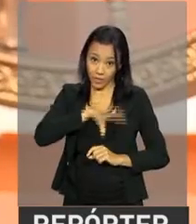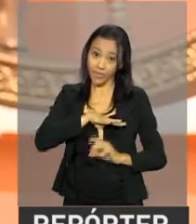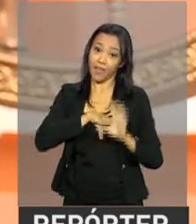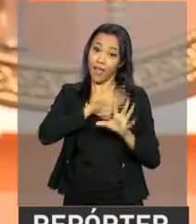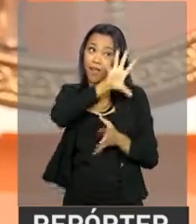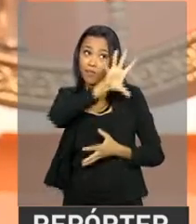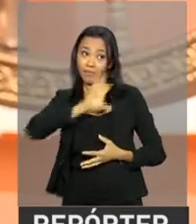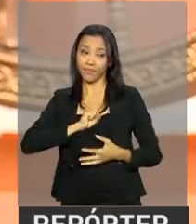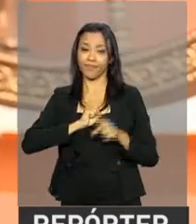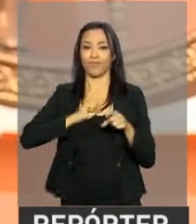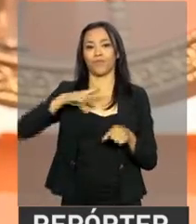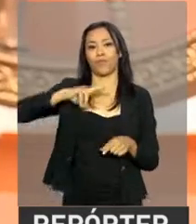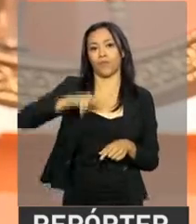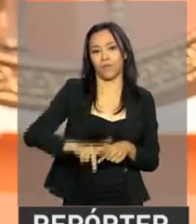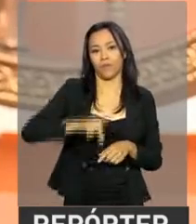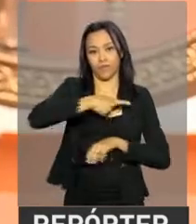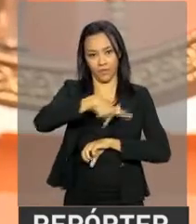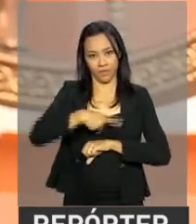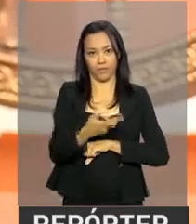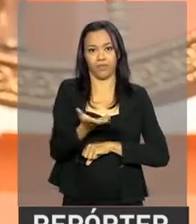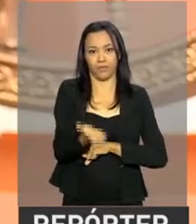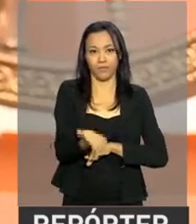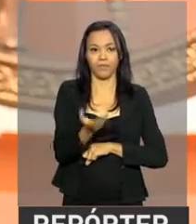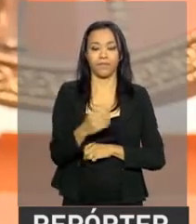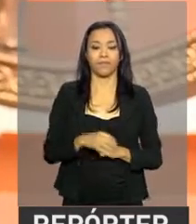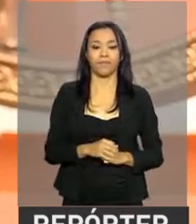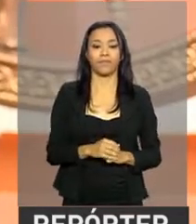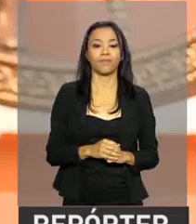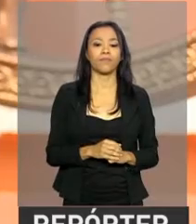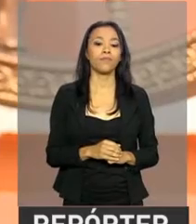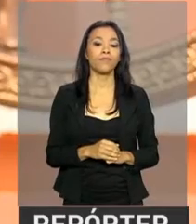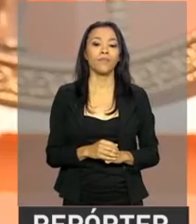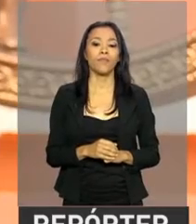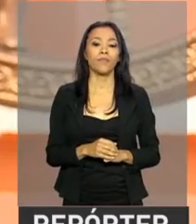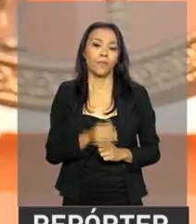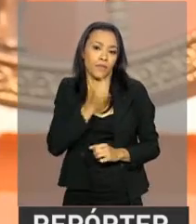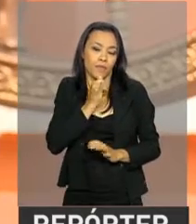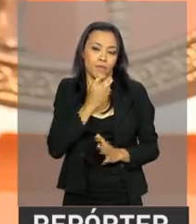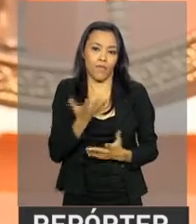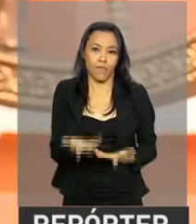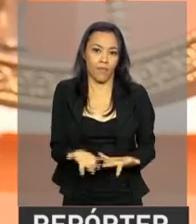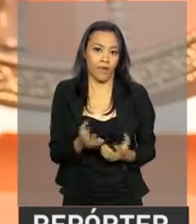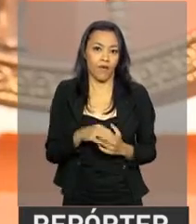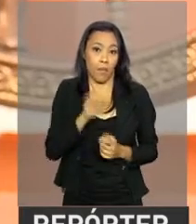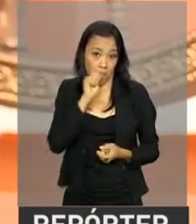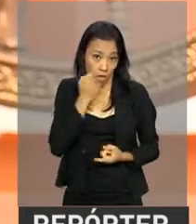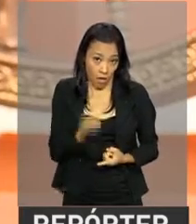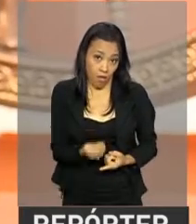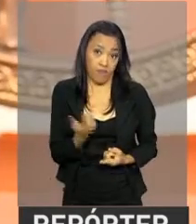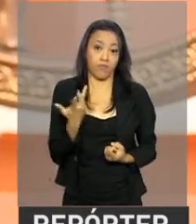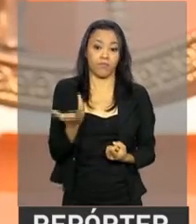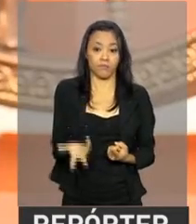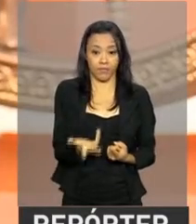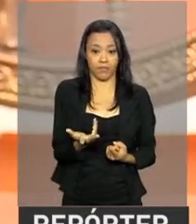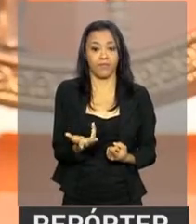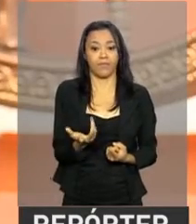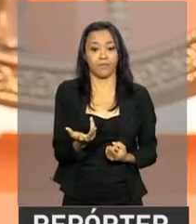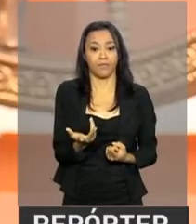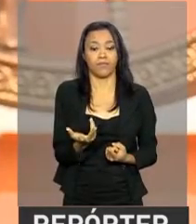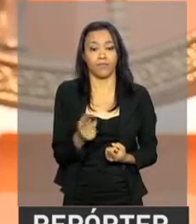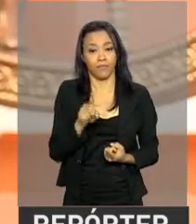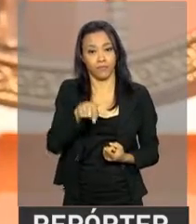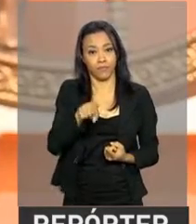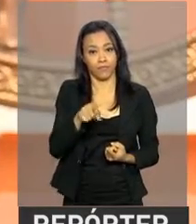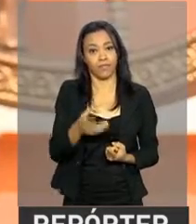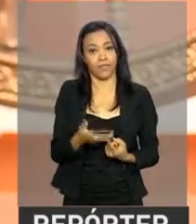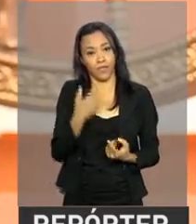português. E muitos nem sabem que vieram do português, mas são do português. Por exemplo, o pão. De manhã vem o padeiro à frente da minha